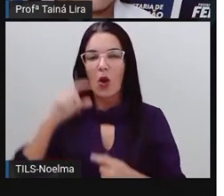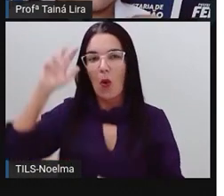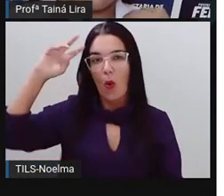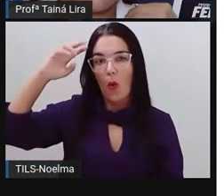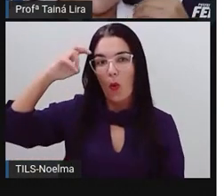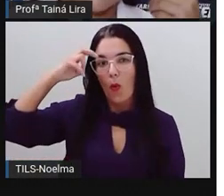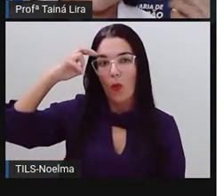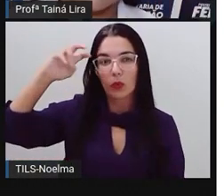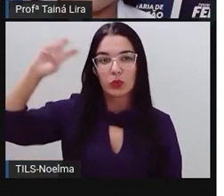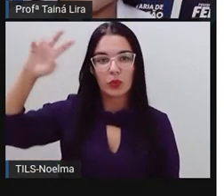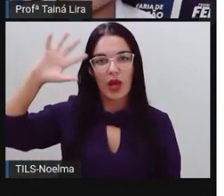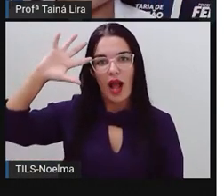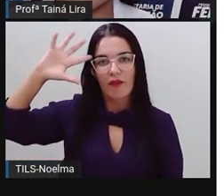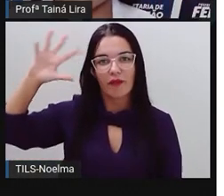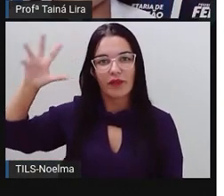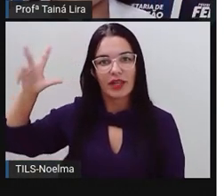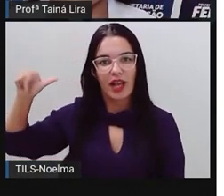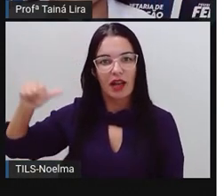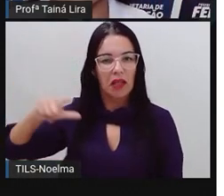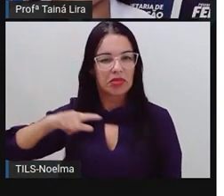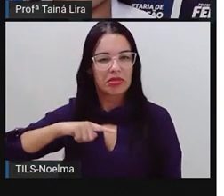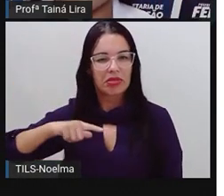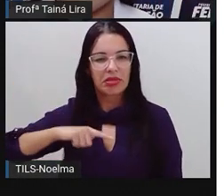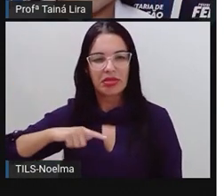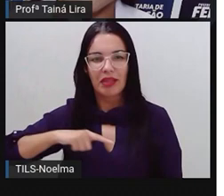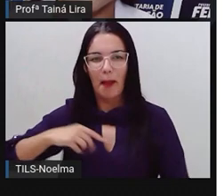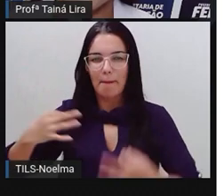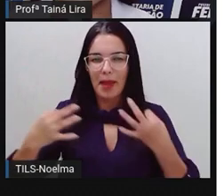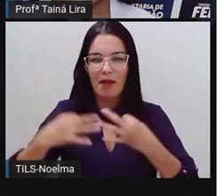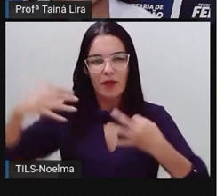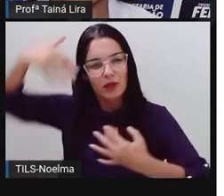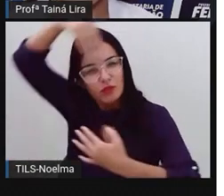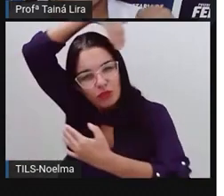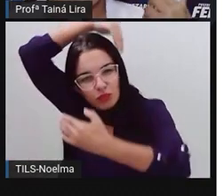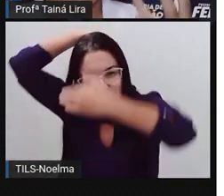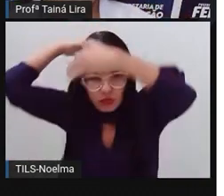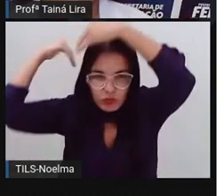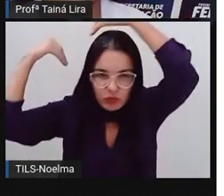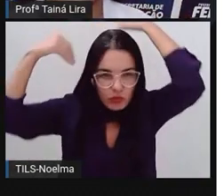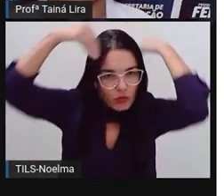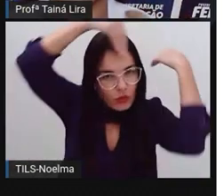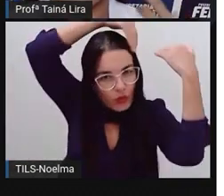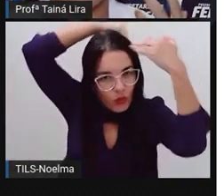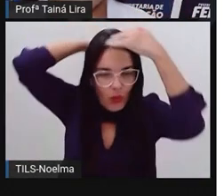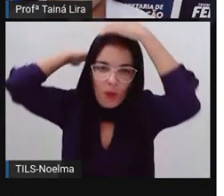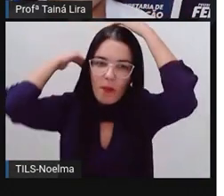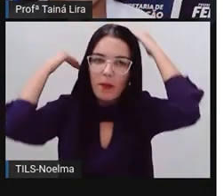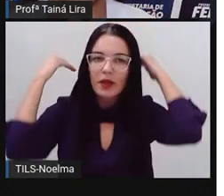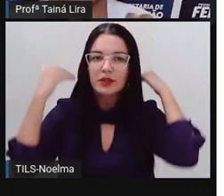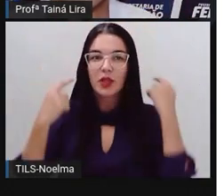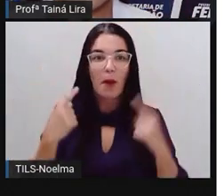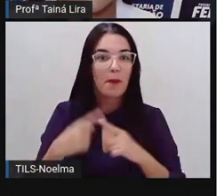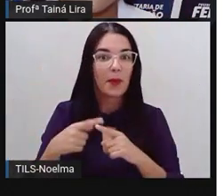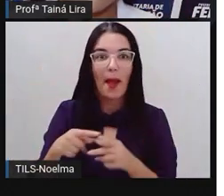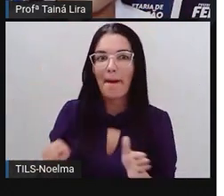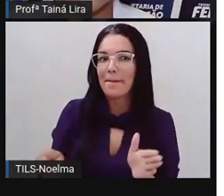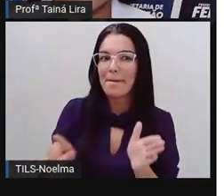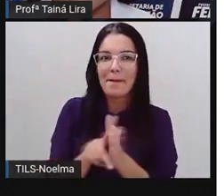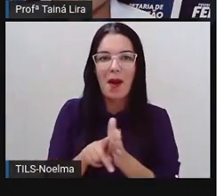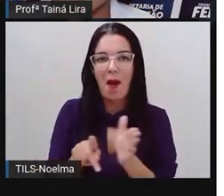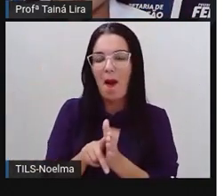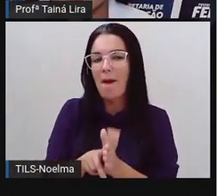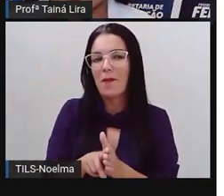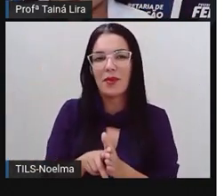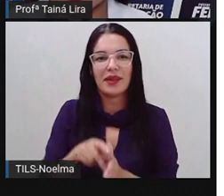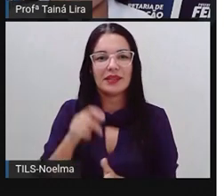ela tá trazendo várias informações a Olha lá uso de turbantes é muito comum a gente ver aí né as pessoas